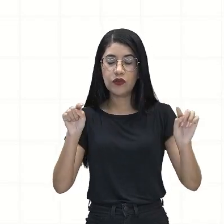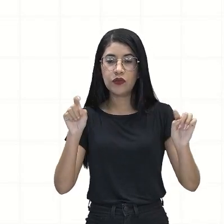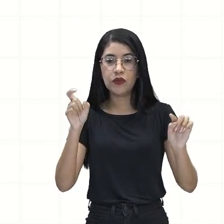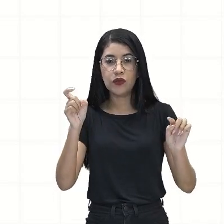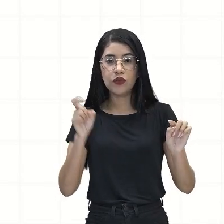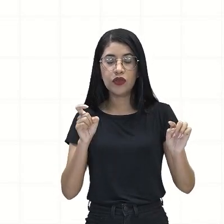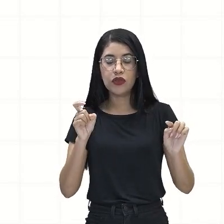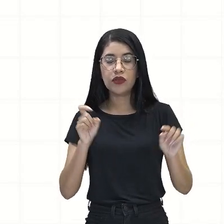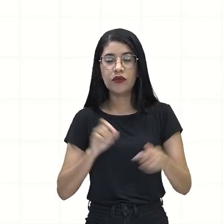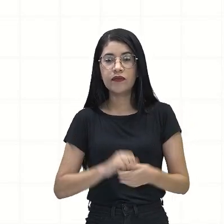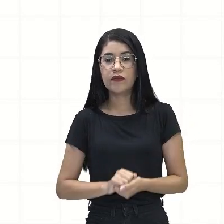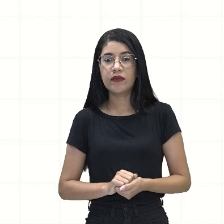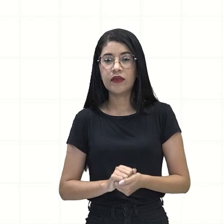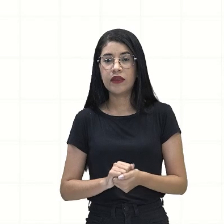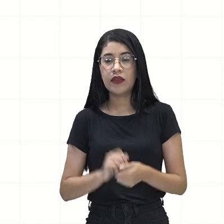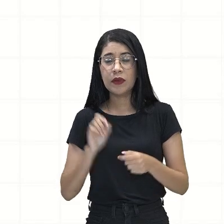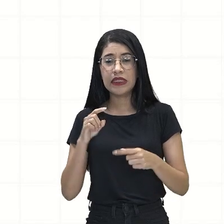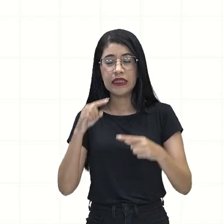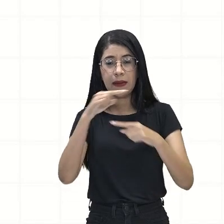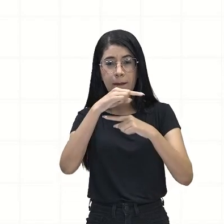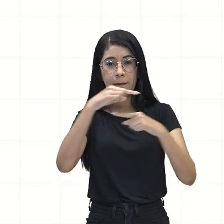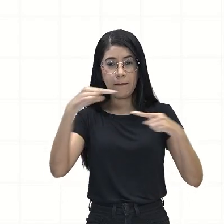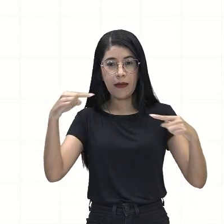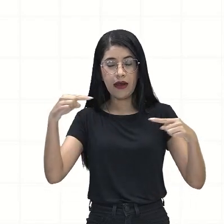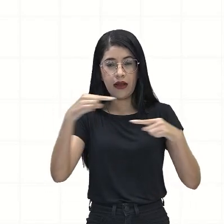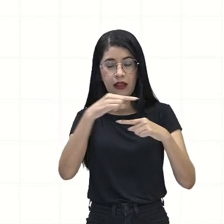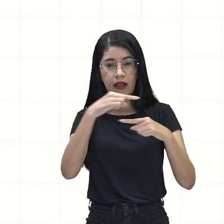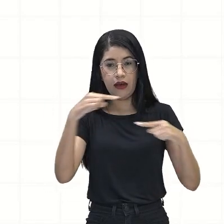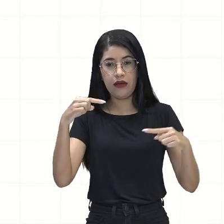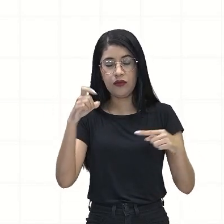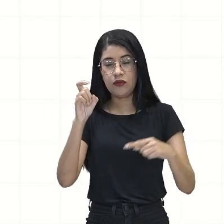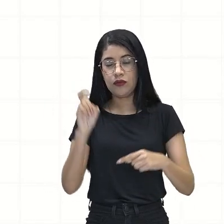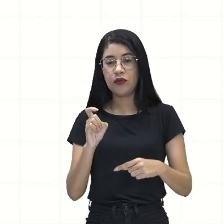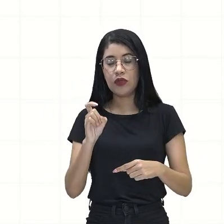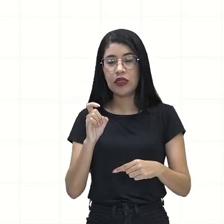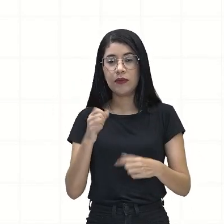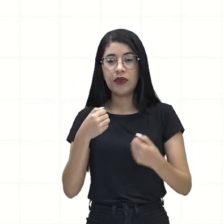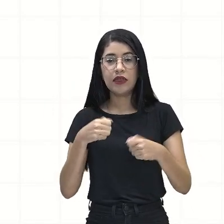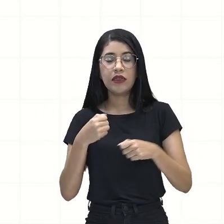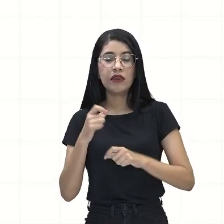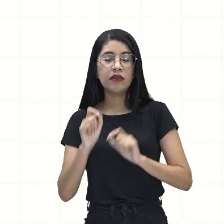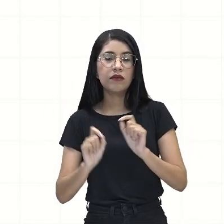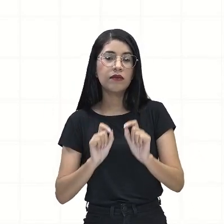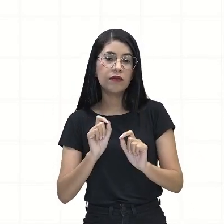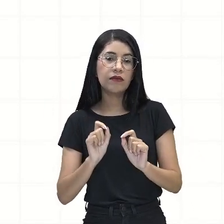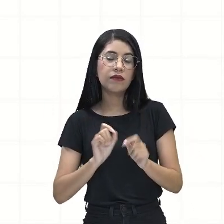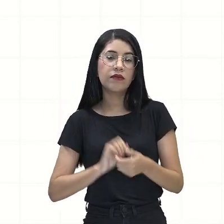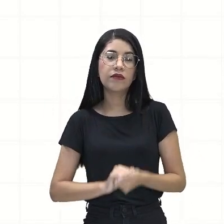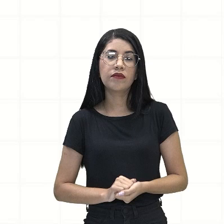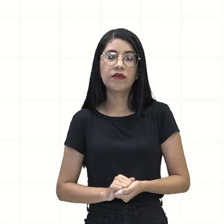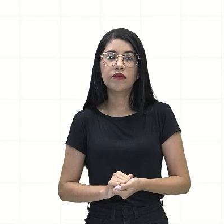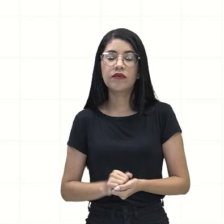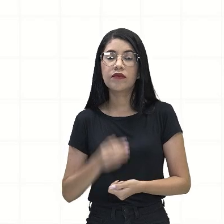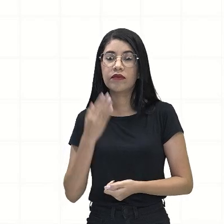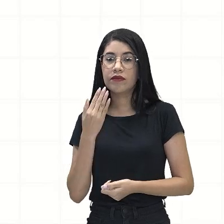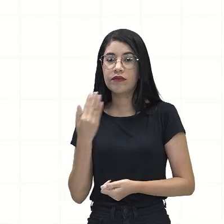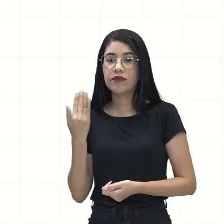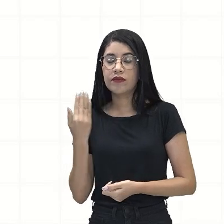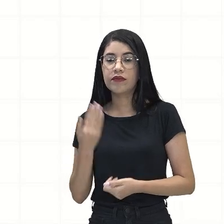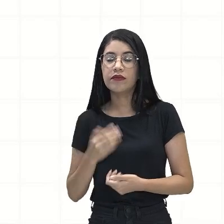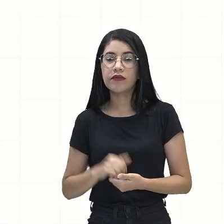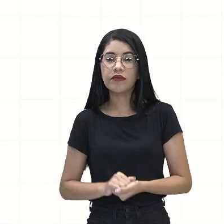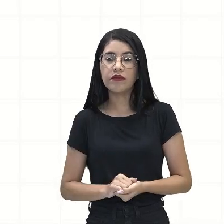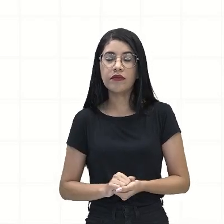Então, quando é paralela ao eixo do x, eu só vou fazer o quê? Olha só, deixa eu mostrar aqui para vocês o ponto marcado,